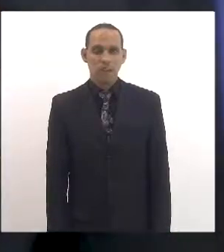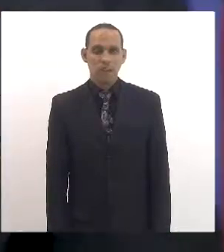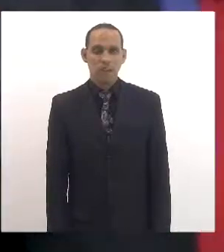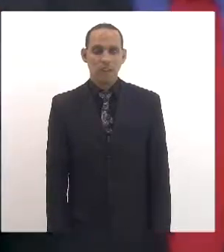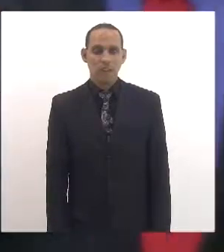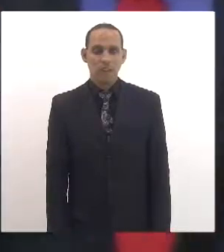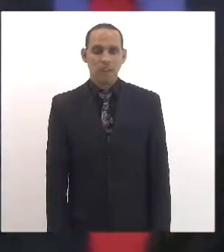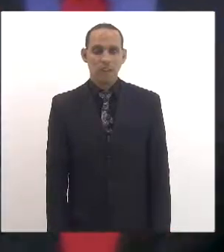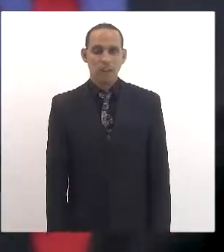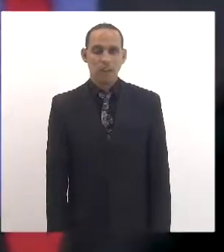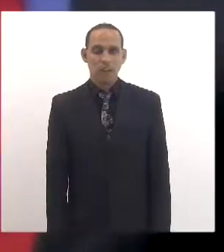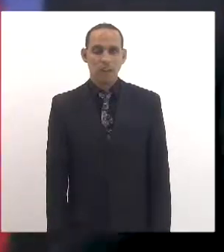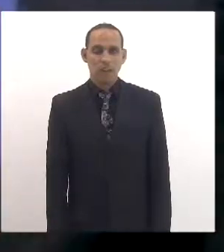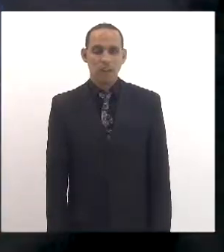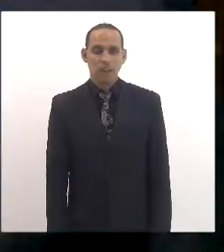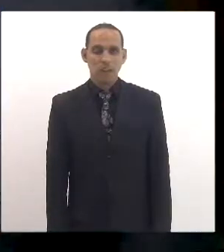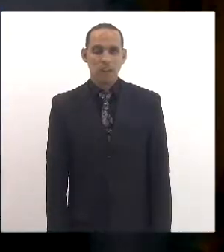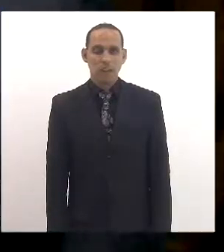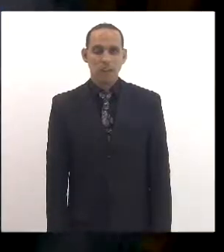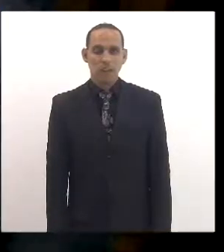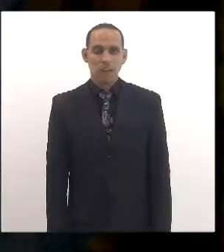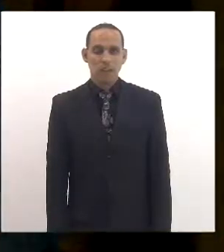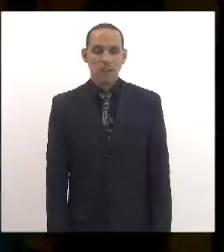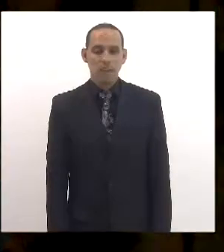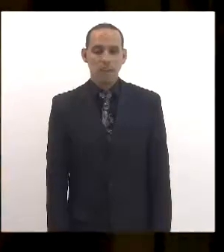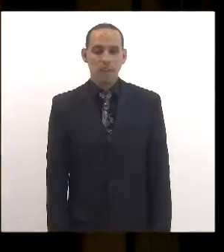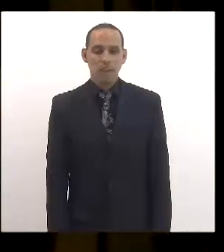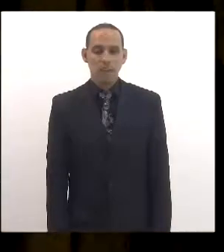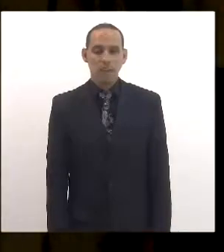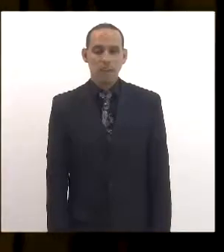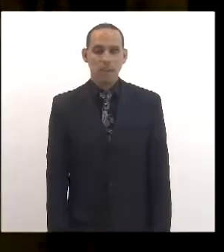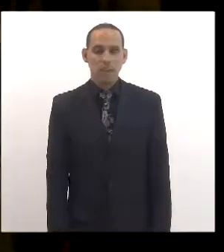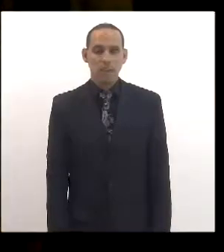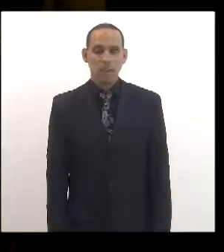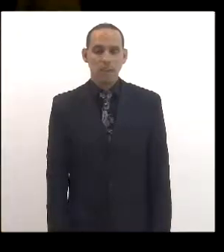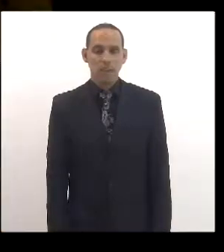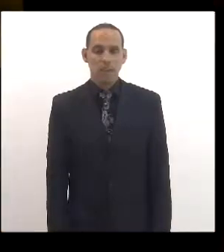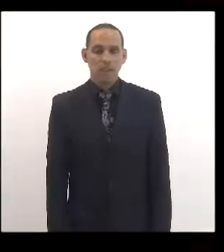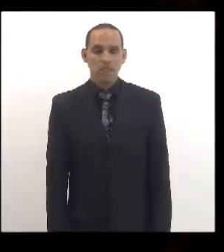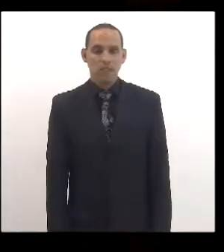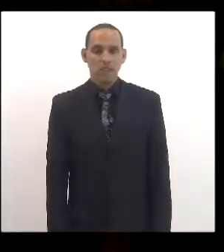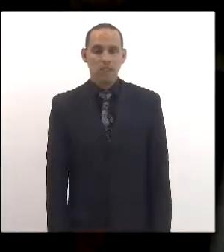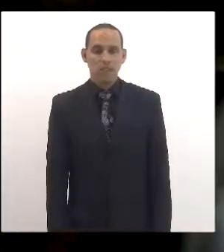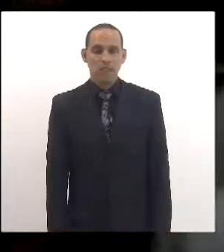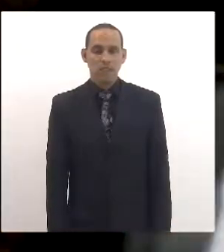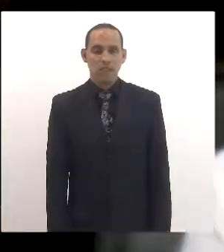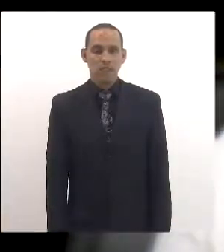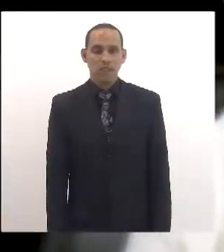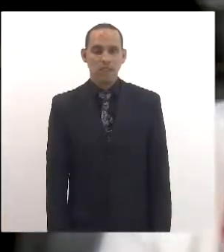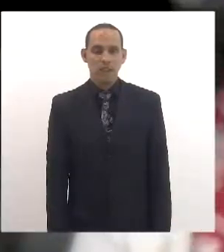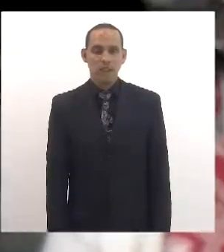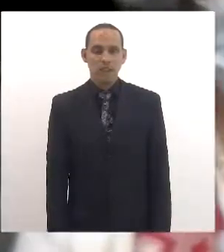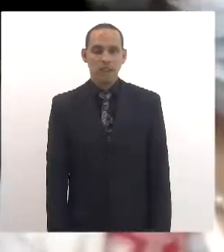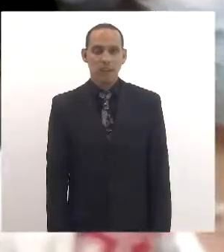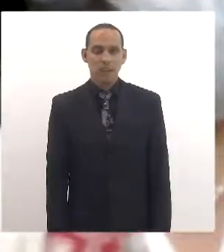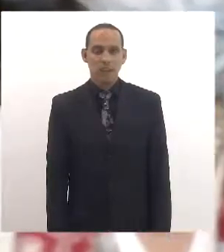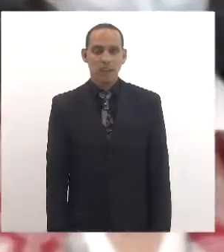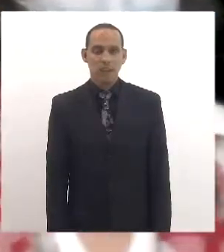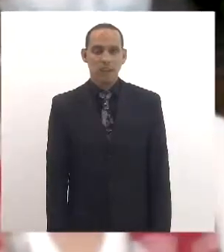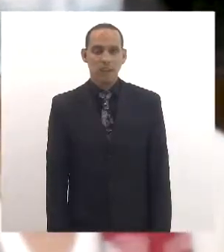mil és do Brasil, ó pátria amada, dos filhos deste sol és mãe gentil, pátria